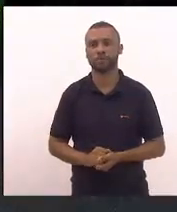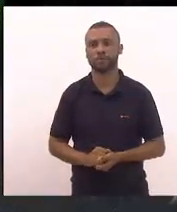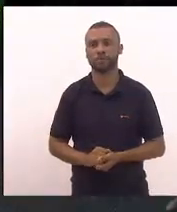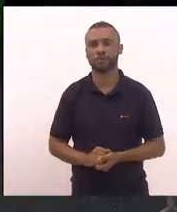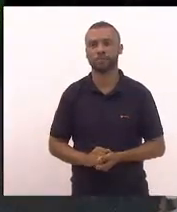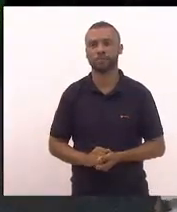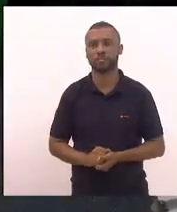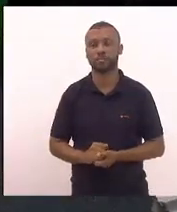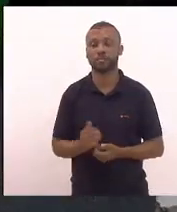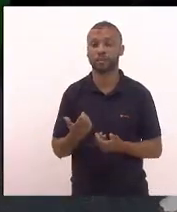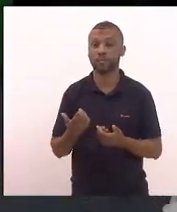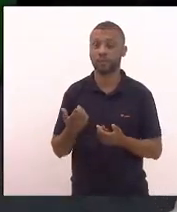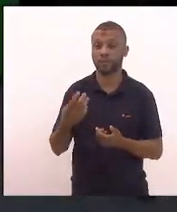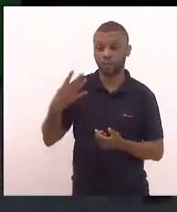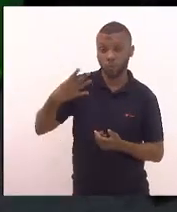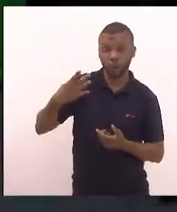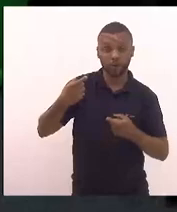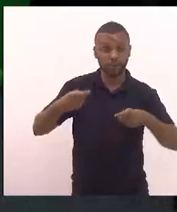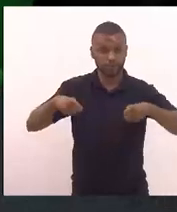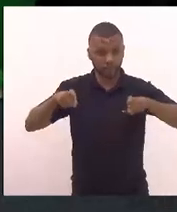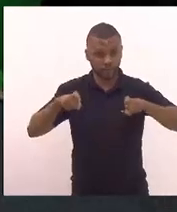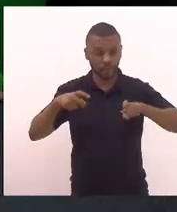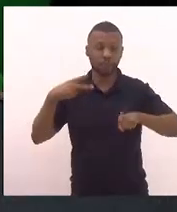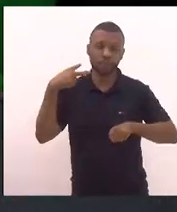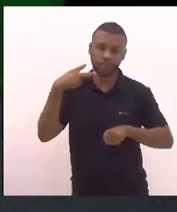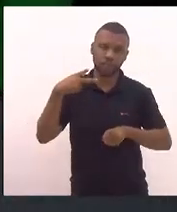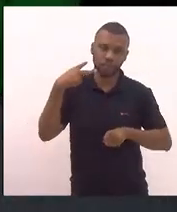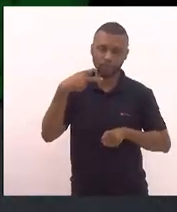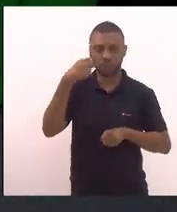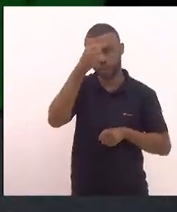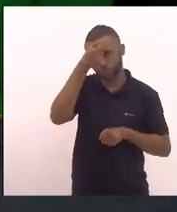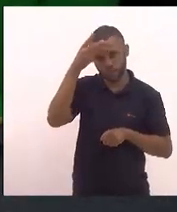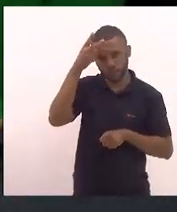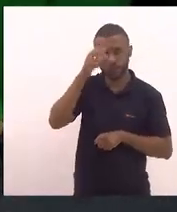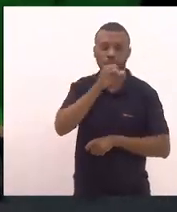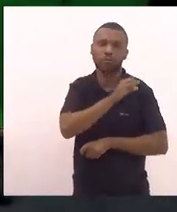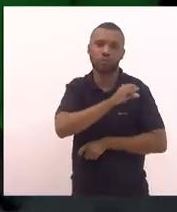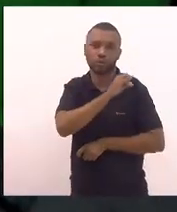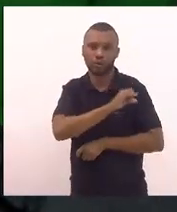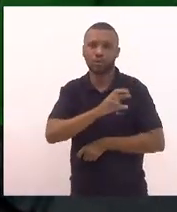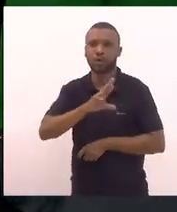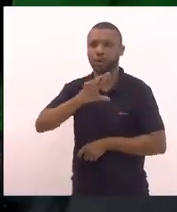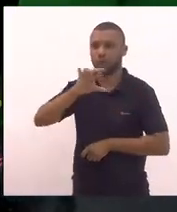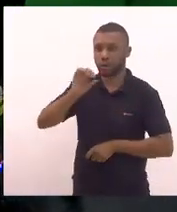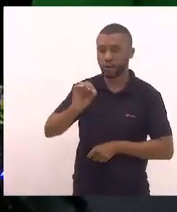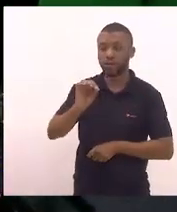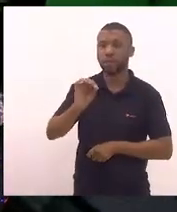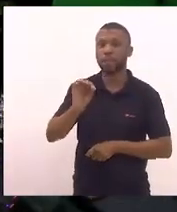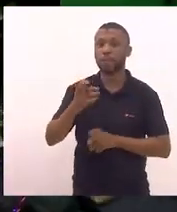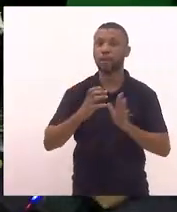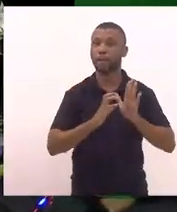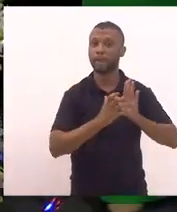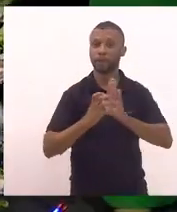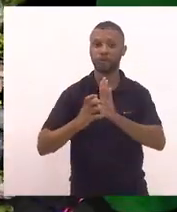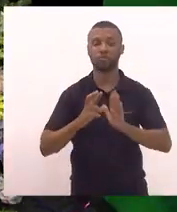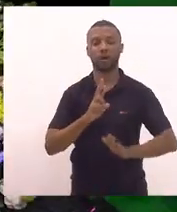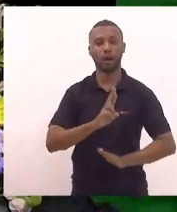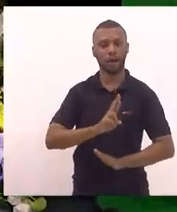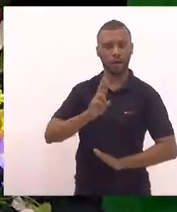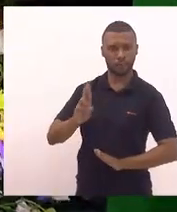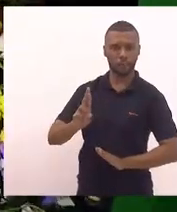Está exercendo seu quarto mandato de vereadora no município do Rio de Janeiro pelo Partido